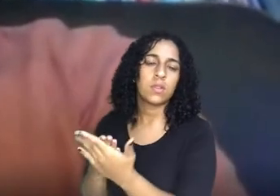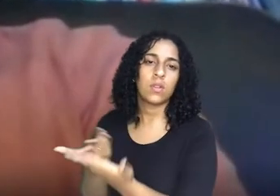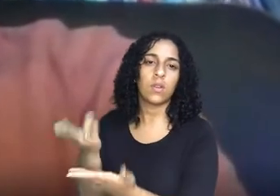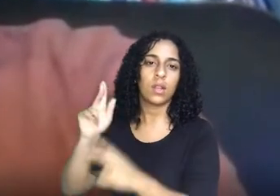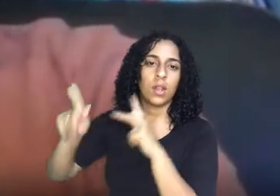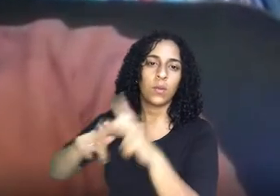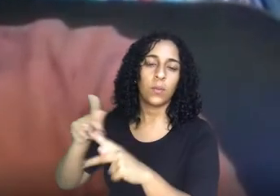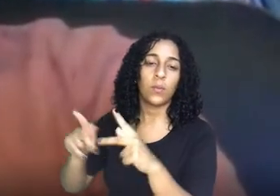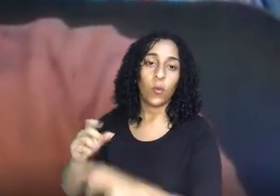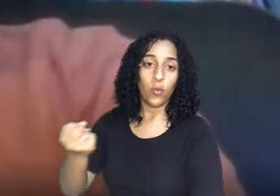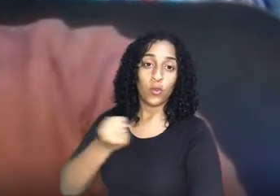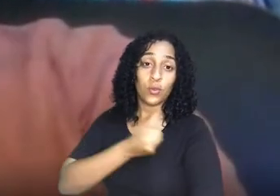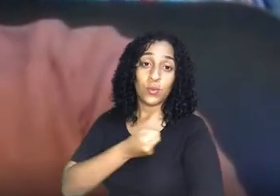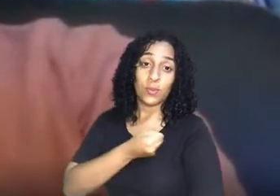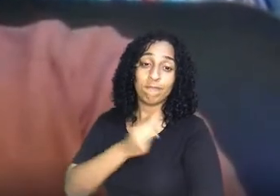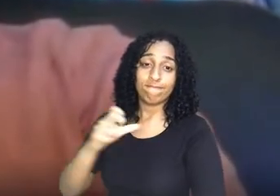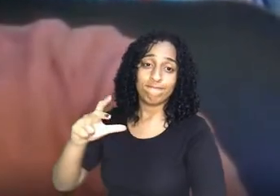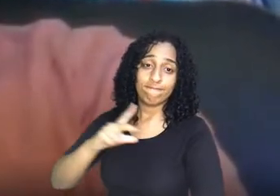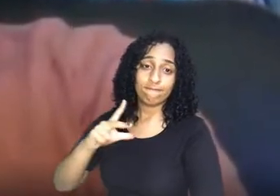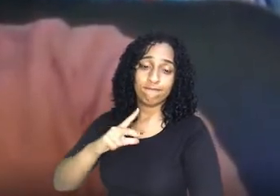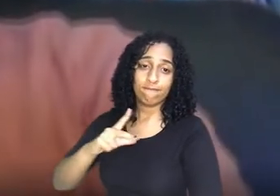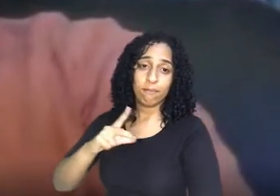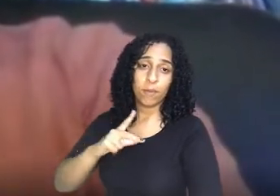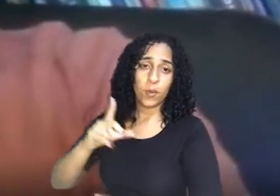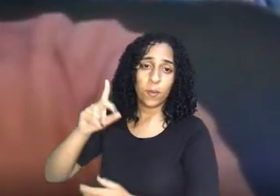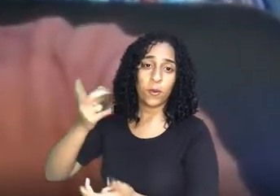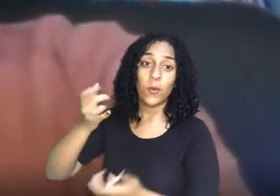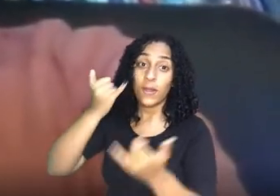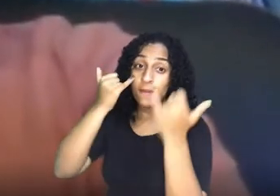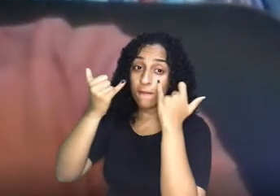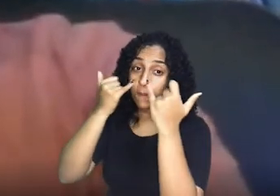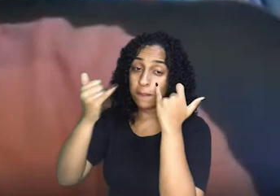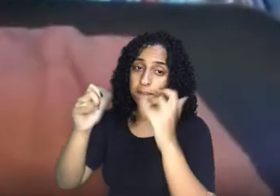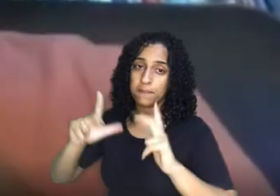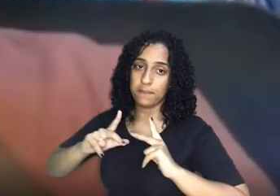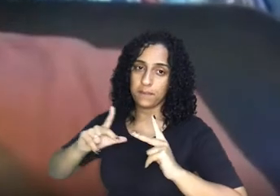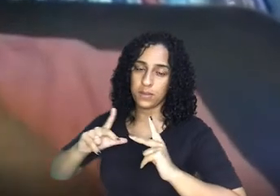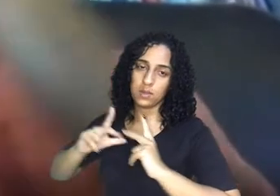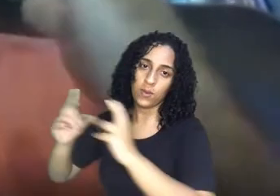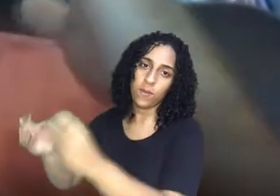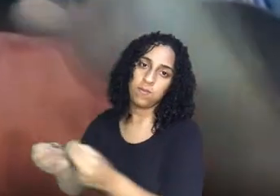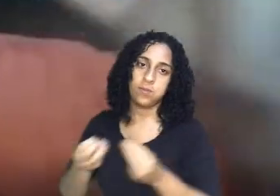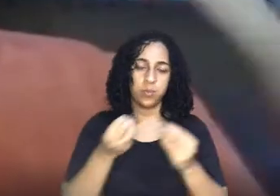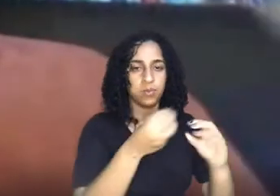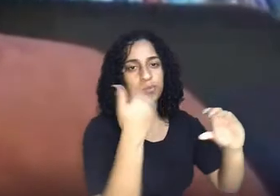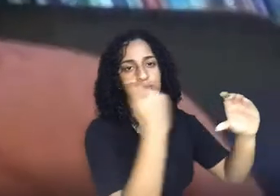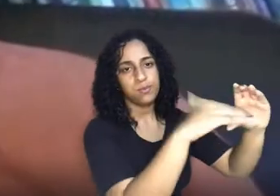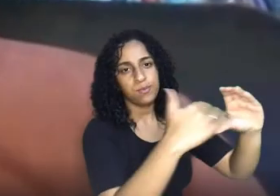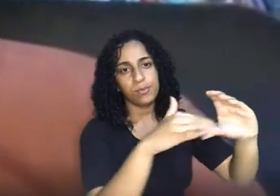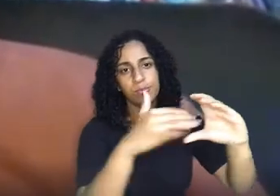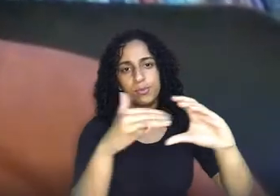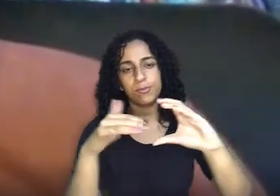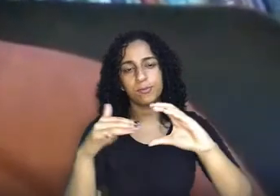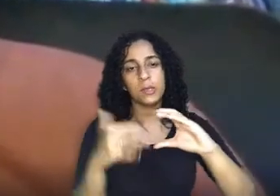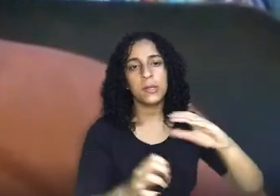escolas das populações dos segmentos sociais as pessoas principalmente para grandes